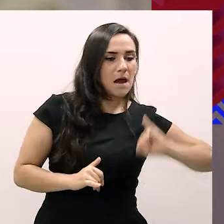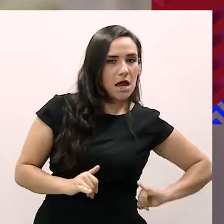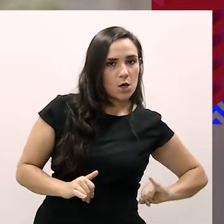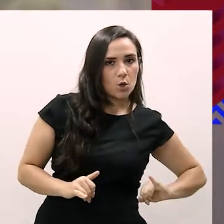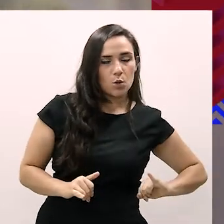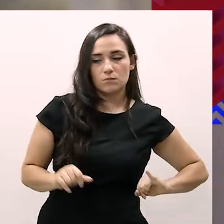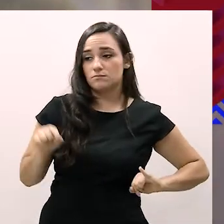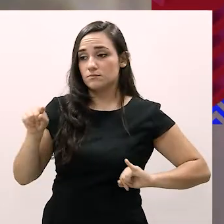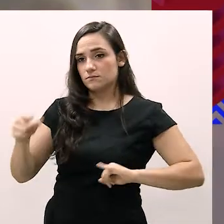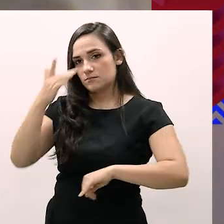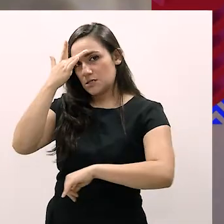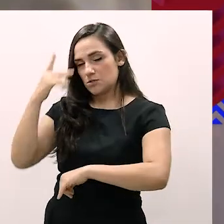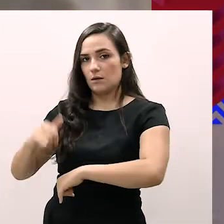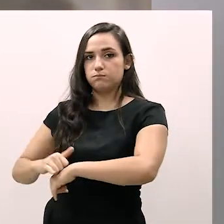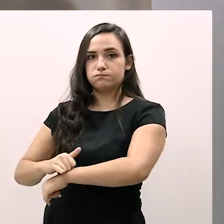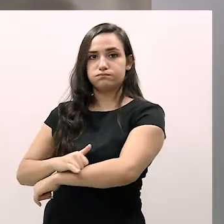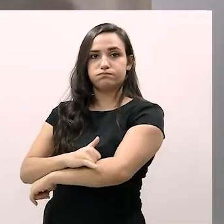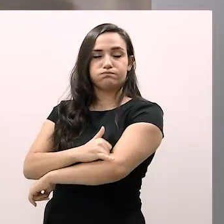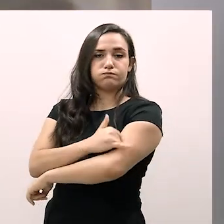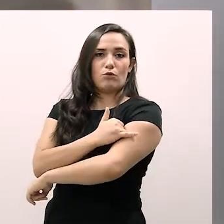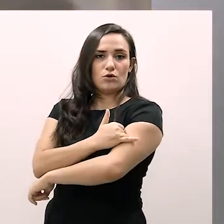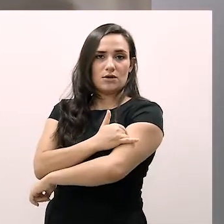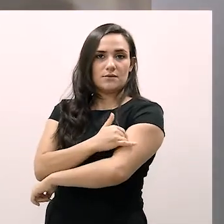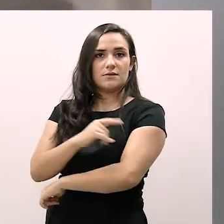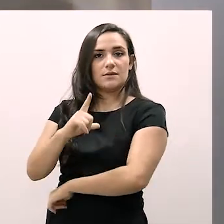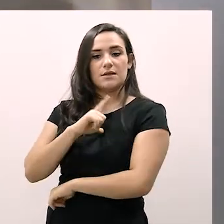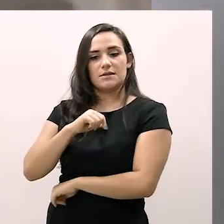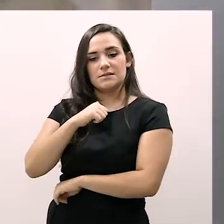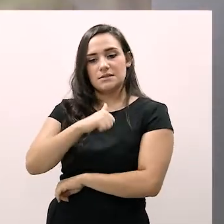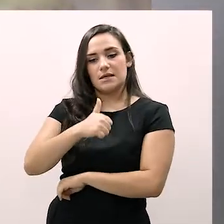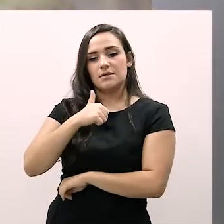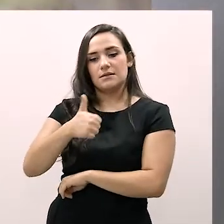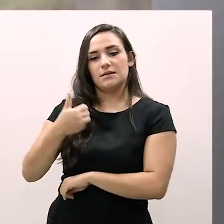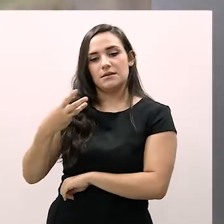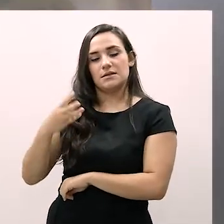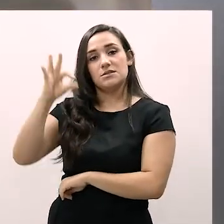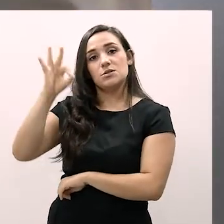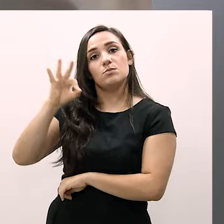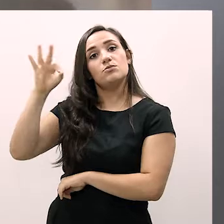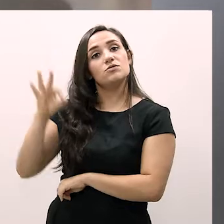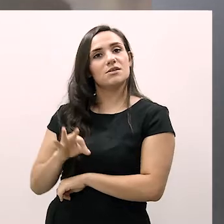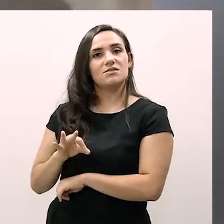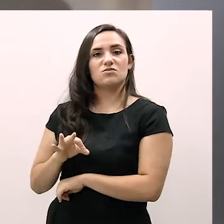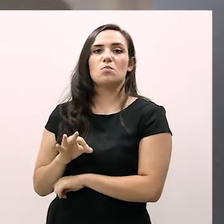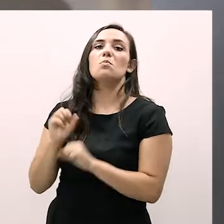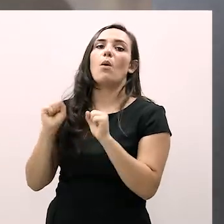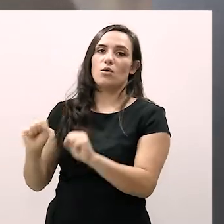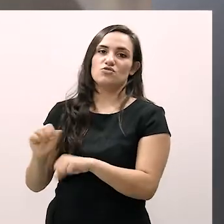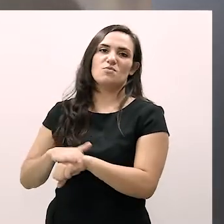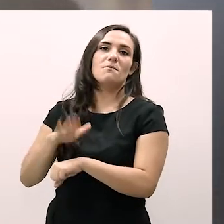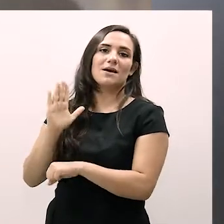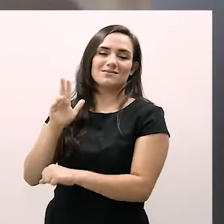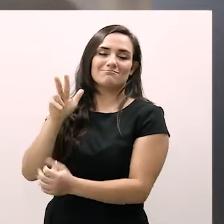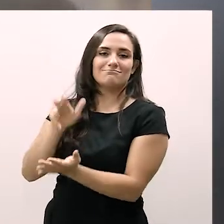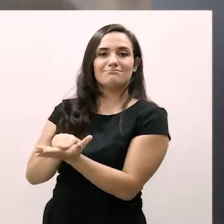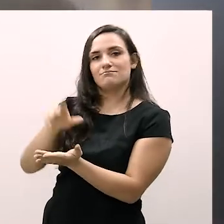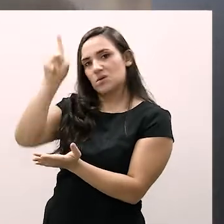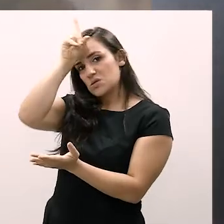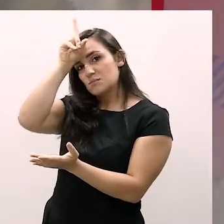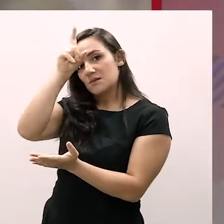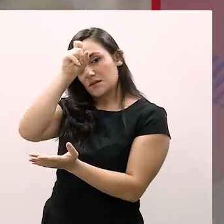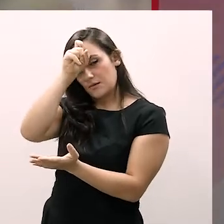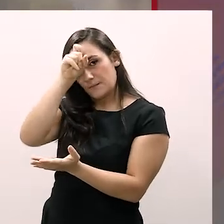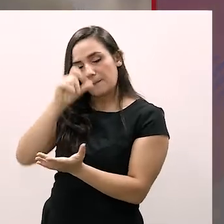tem 113% mais chance de ser hospitalizado. Olha só. Ele tem 70% a mais de